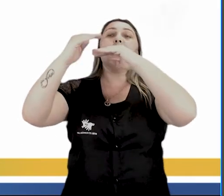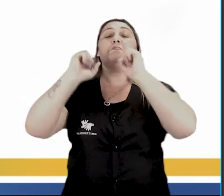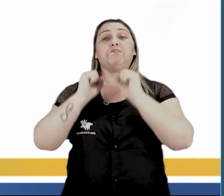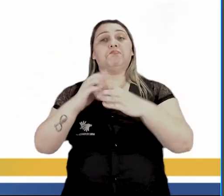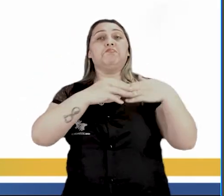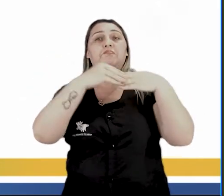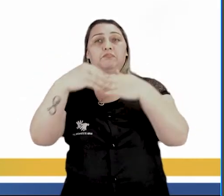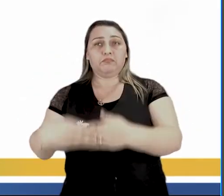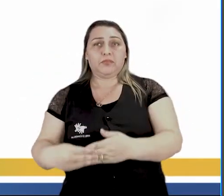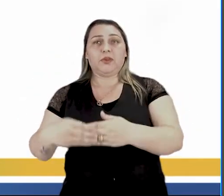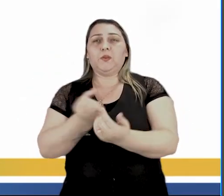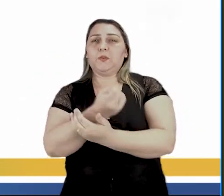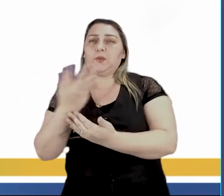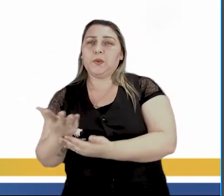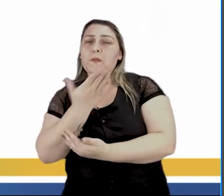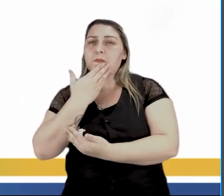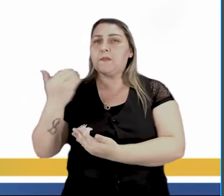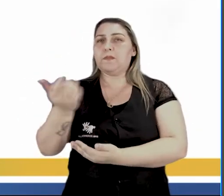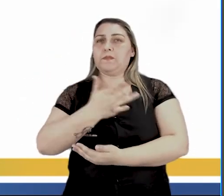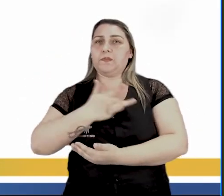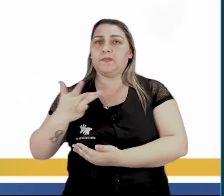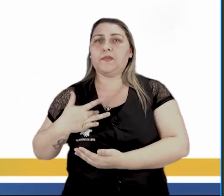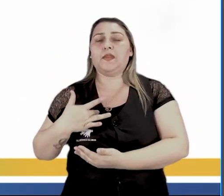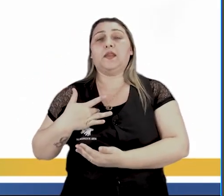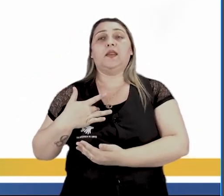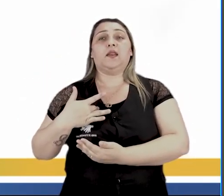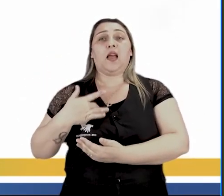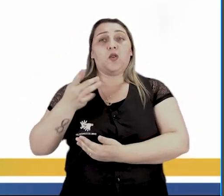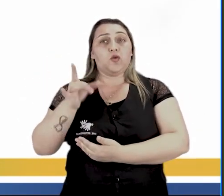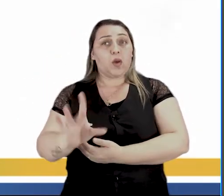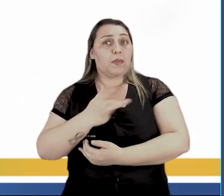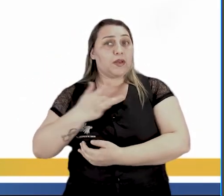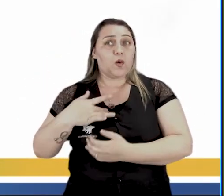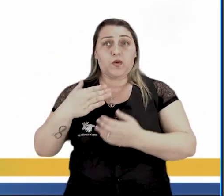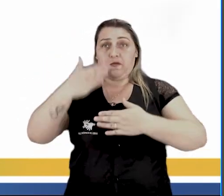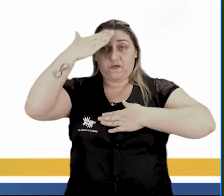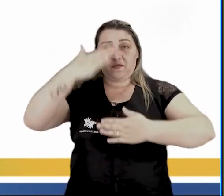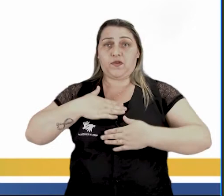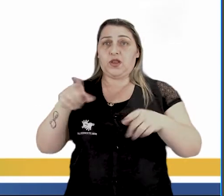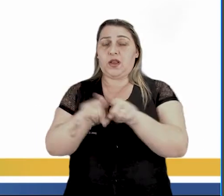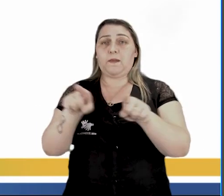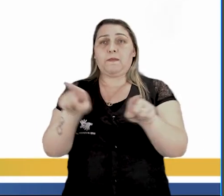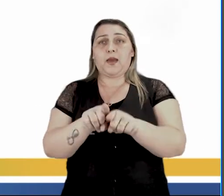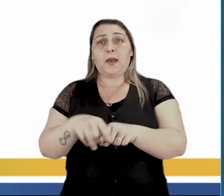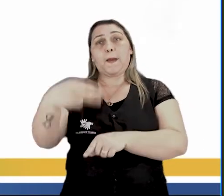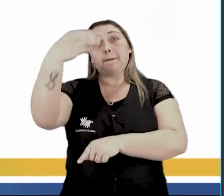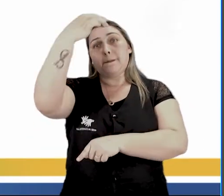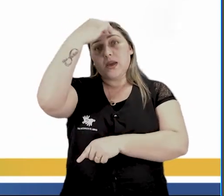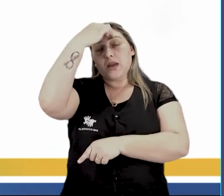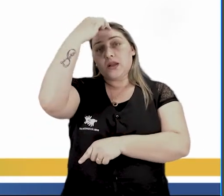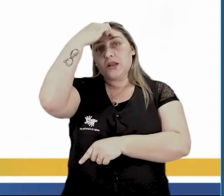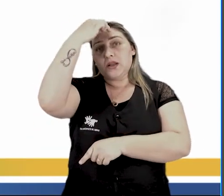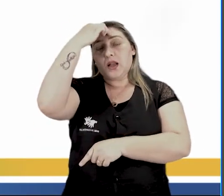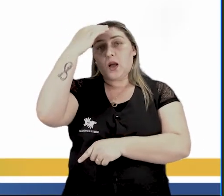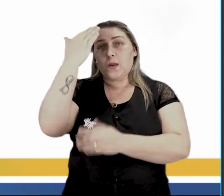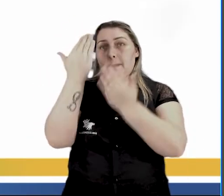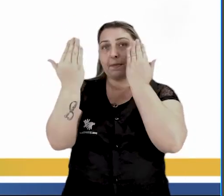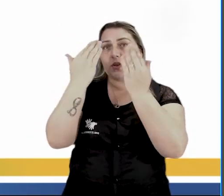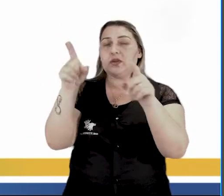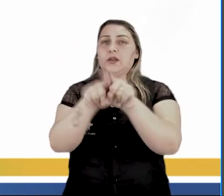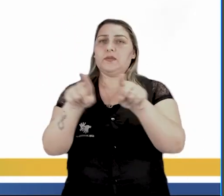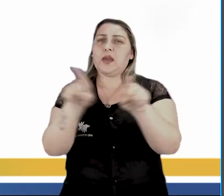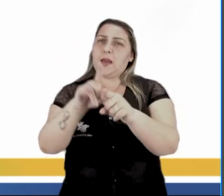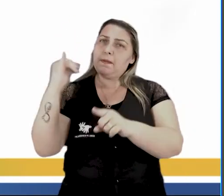podem trazer inúmeros benefícios, não só para a sua saúde física, como para a sua saúde mental e psicológica, que são